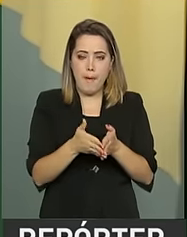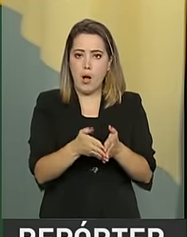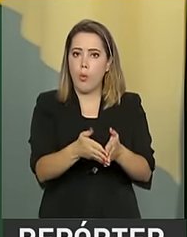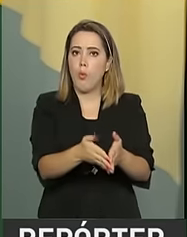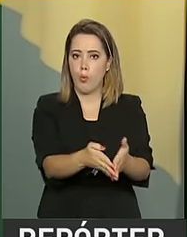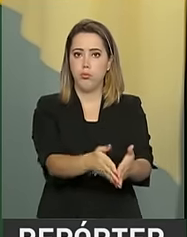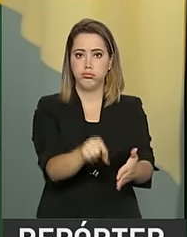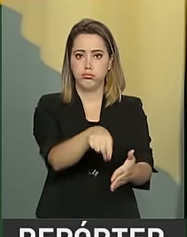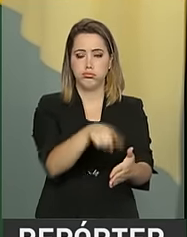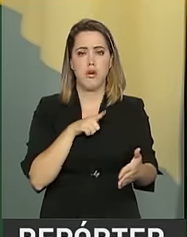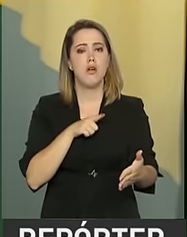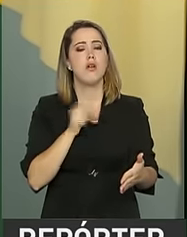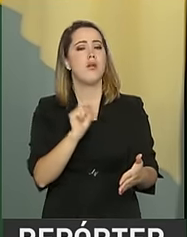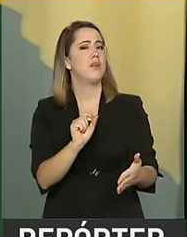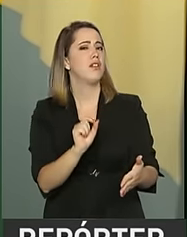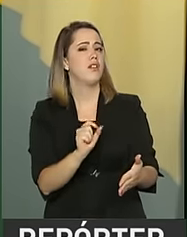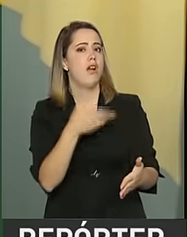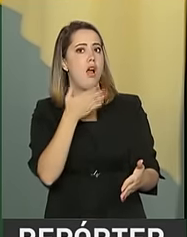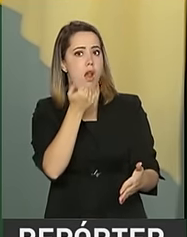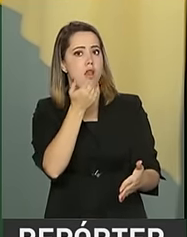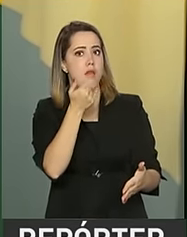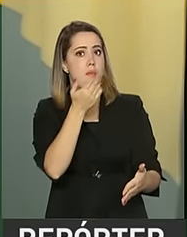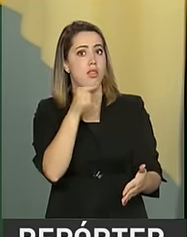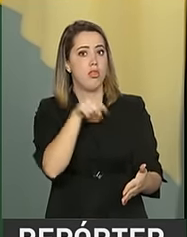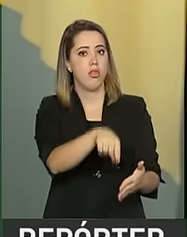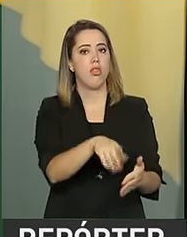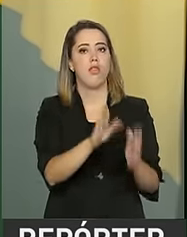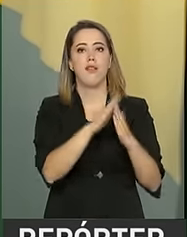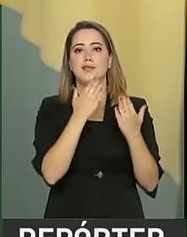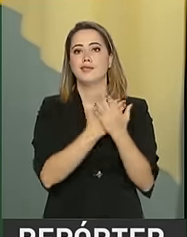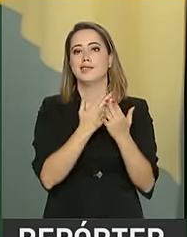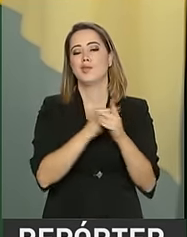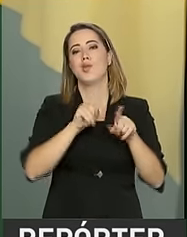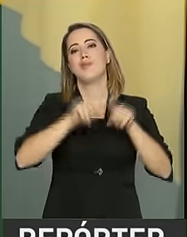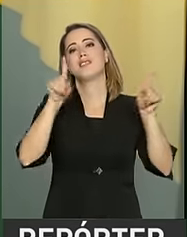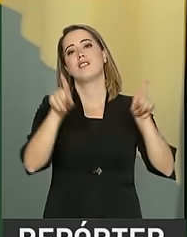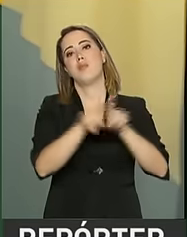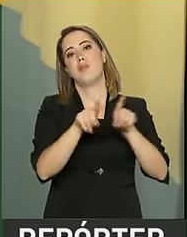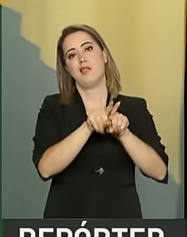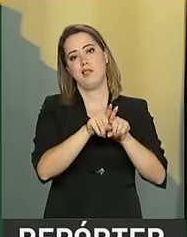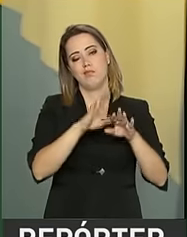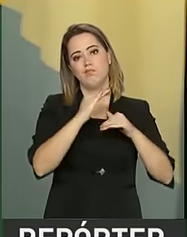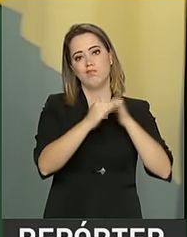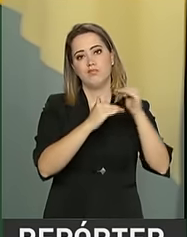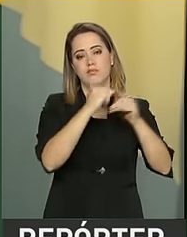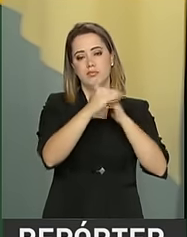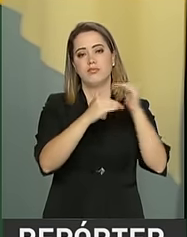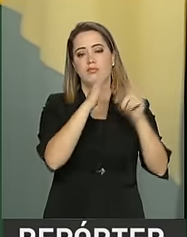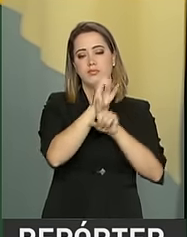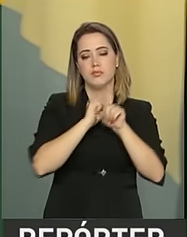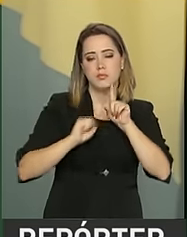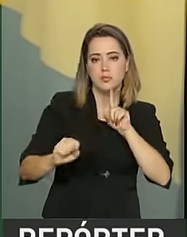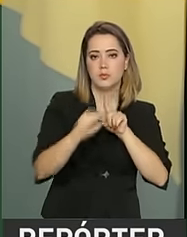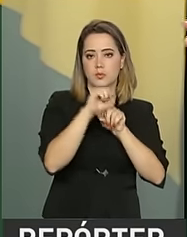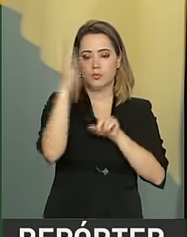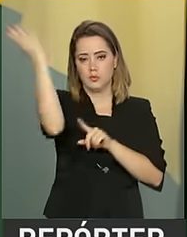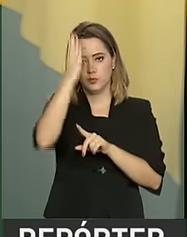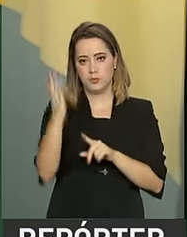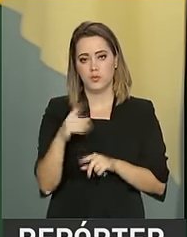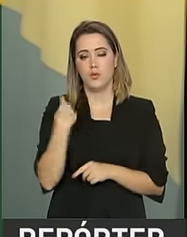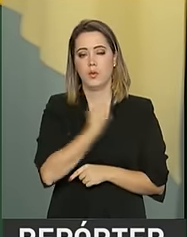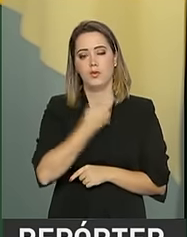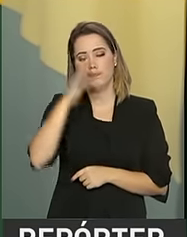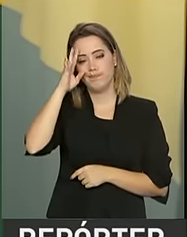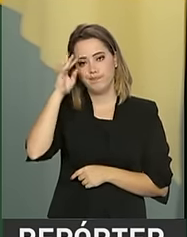vezes não só vá alimentar-se mas vá crescer no cenário social brasileiro o nosso